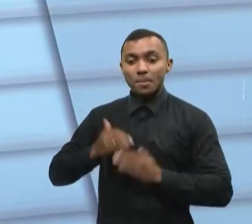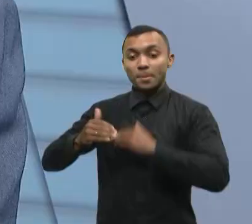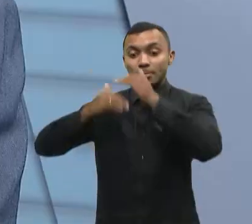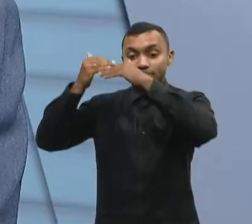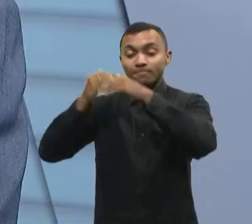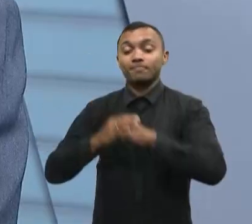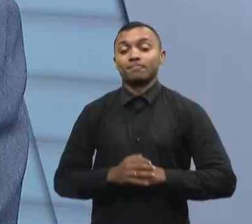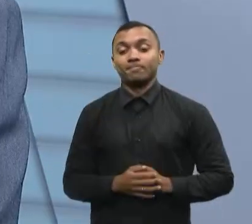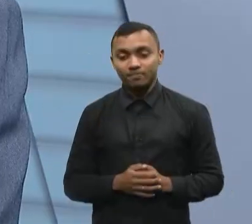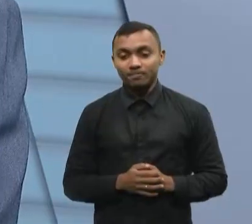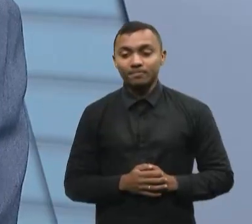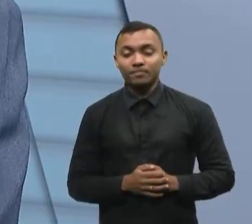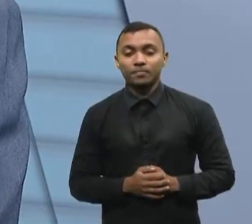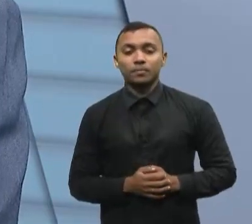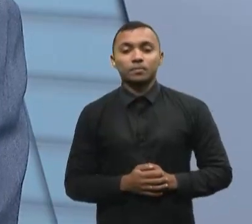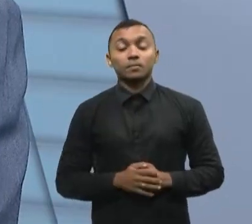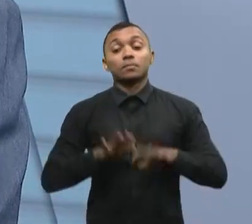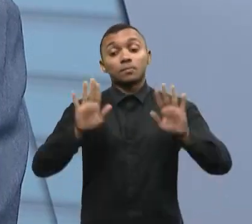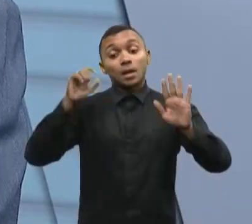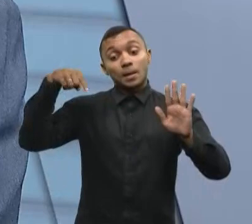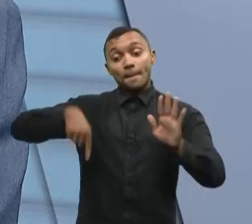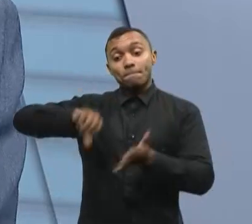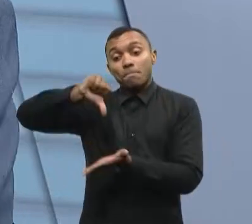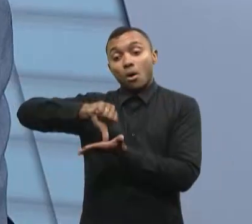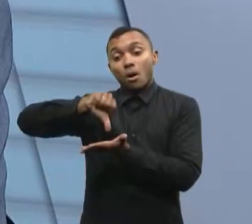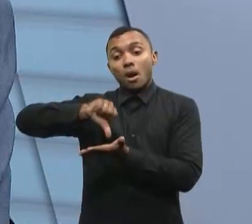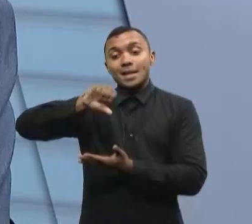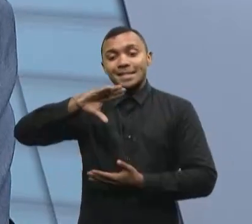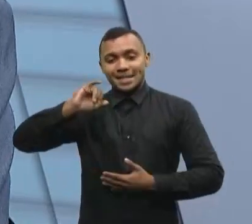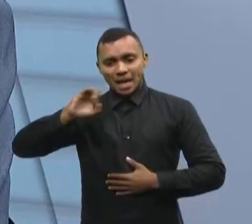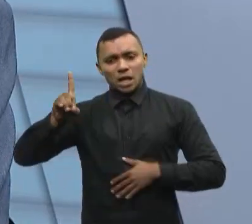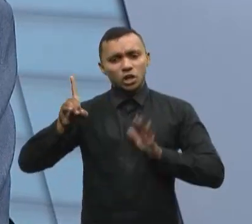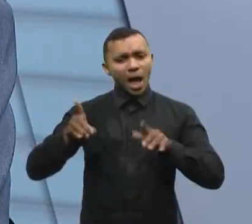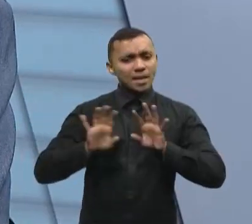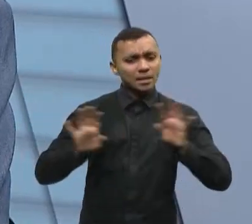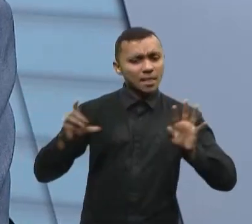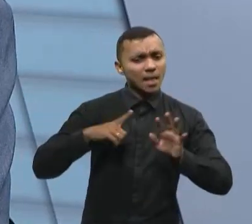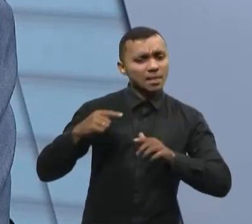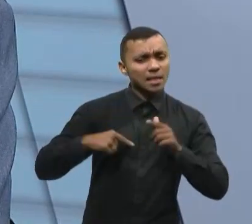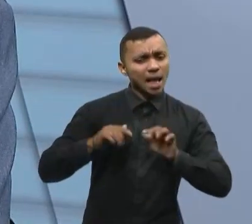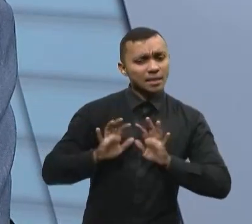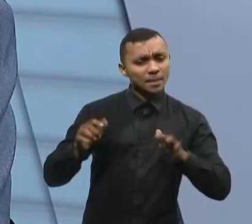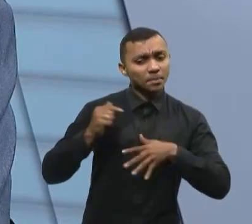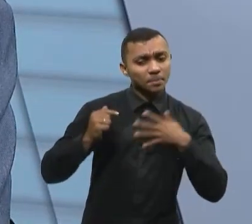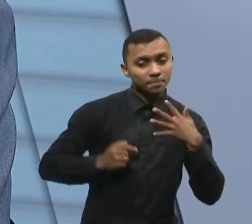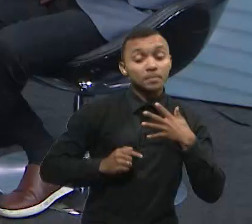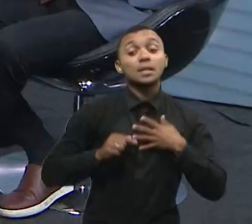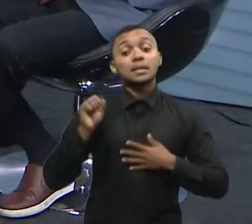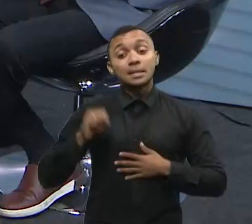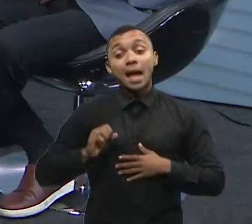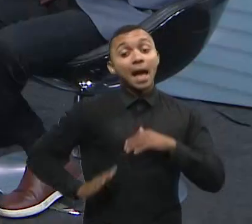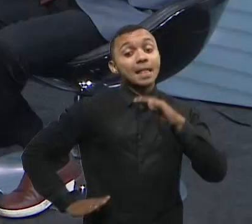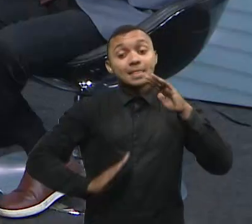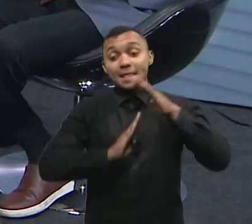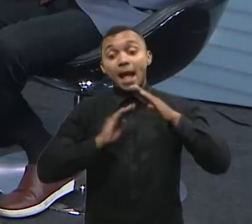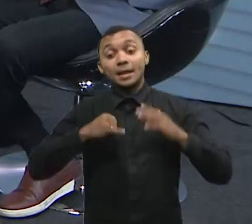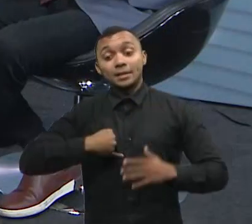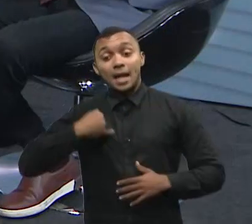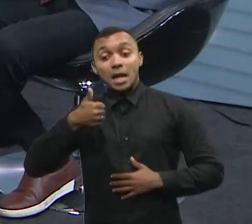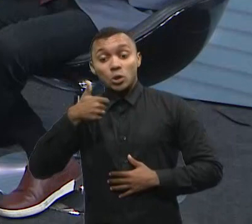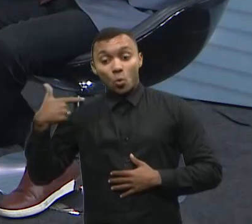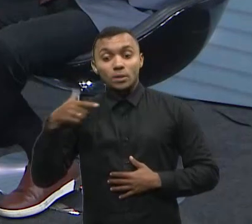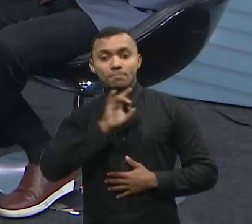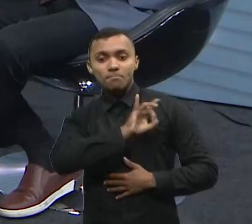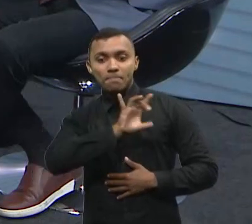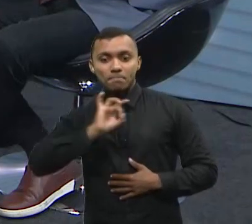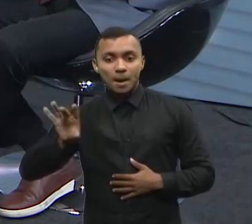bem. E o Ciadi faz também esse trabalho, Renata, com os meninos? Até 12 anos as terapias são